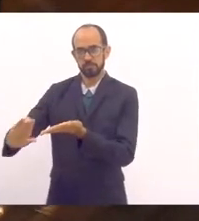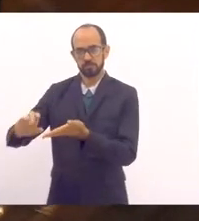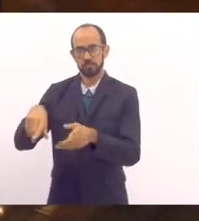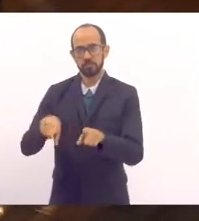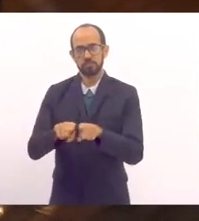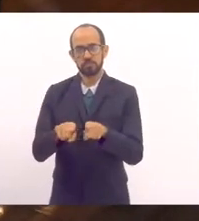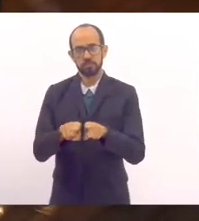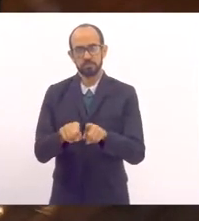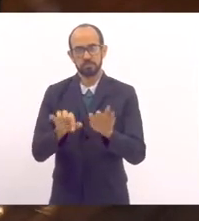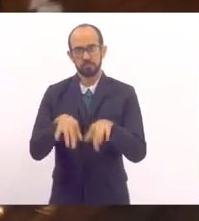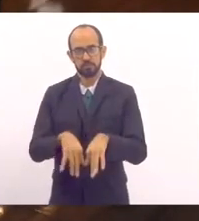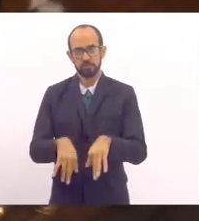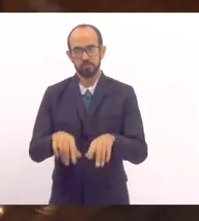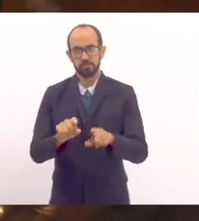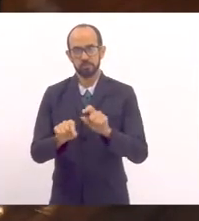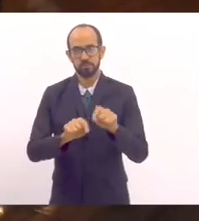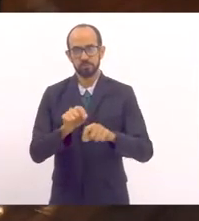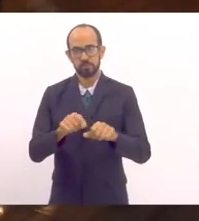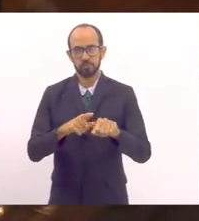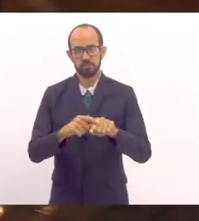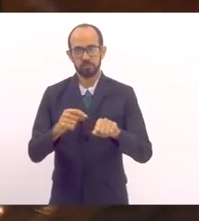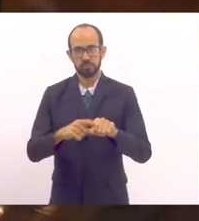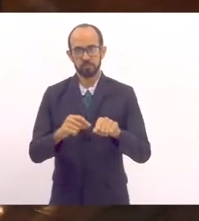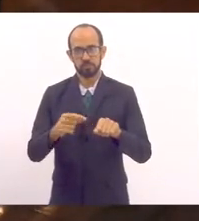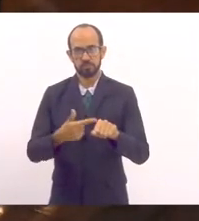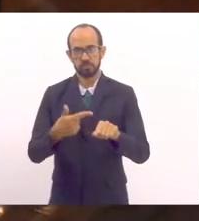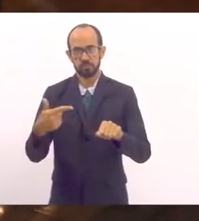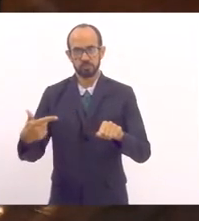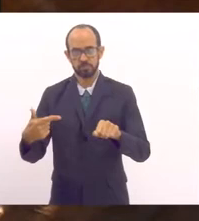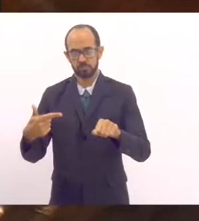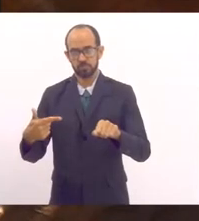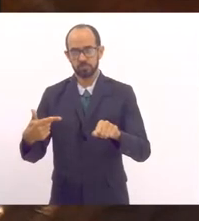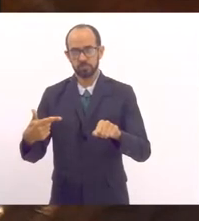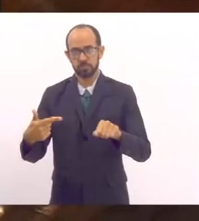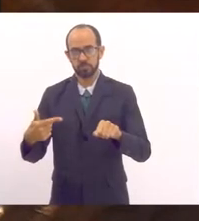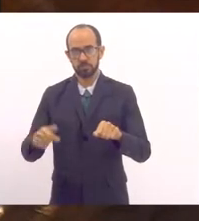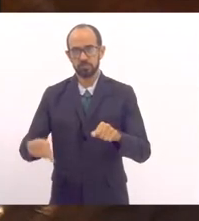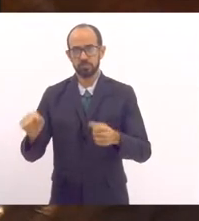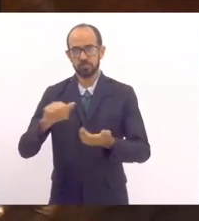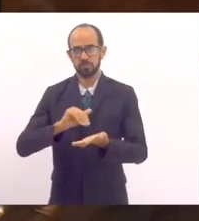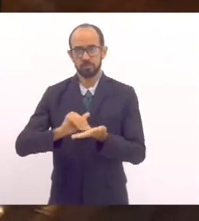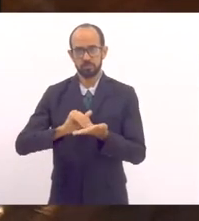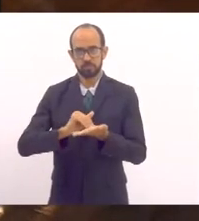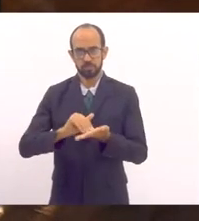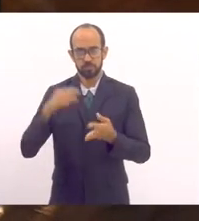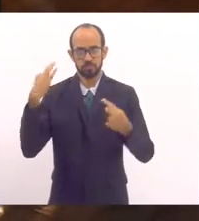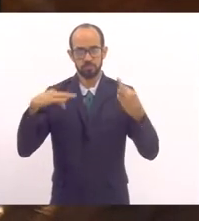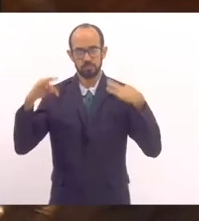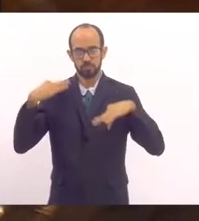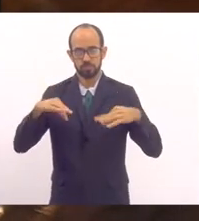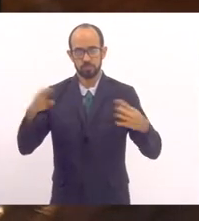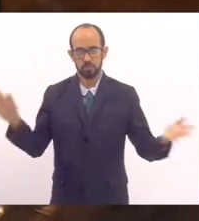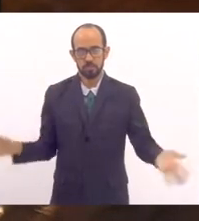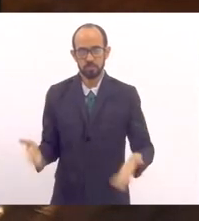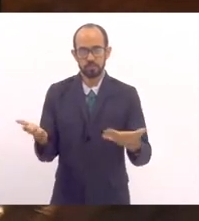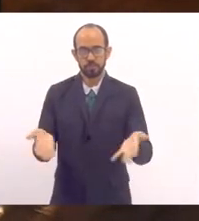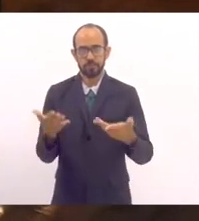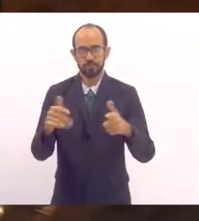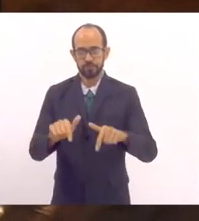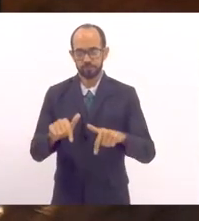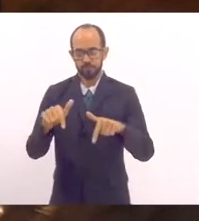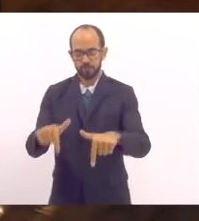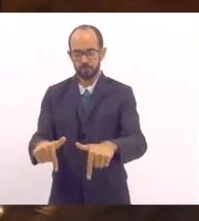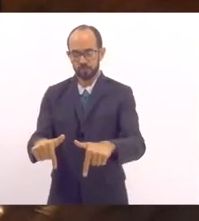o artigo 22, que é a sequência do 21, a Setur promoverá a certificação das instâncias